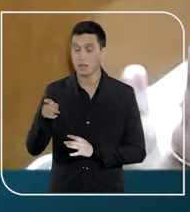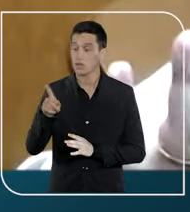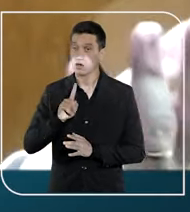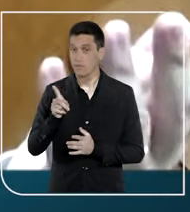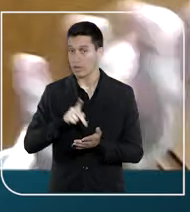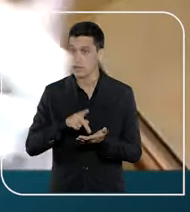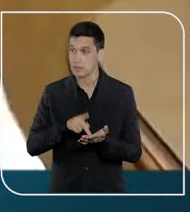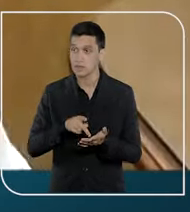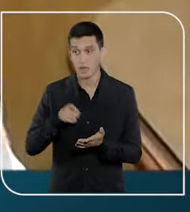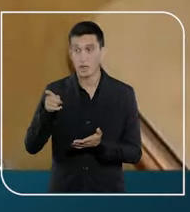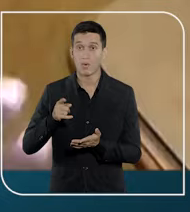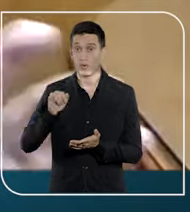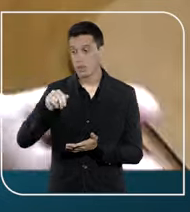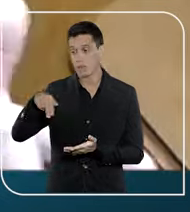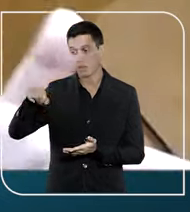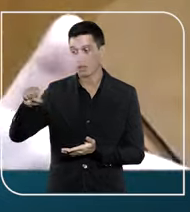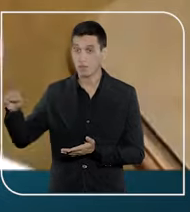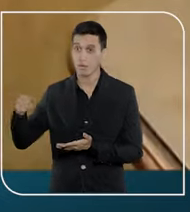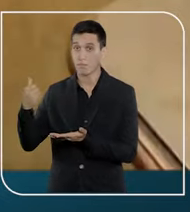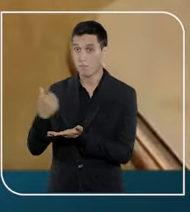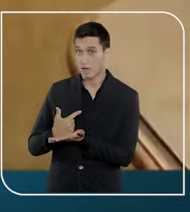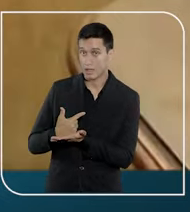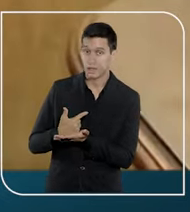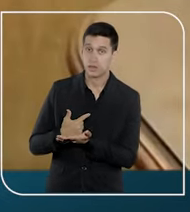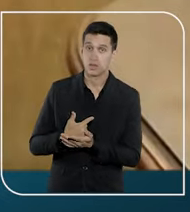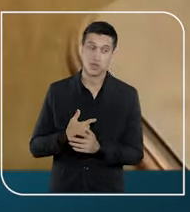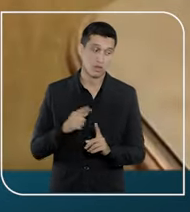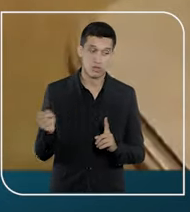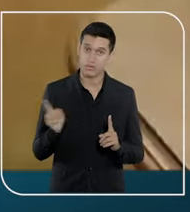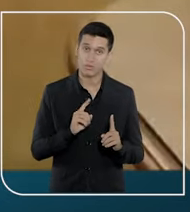paga o plano de saúde só dele. Quer dizer,